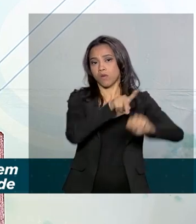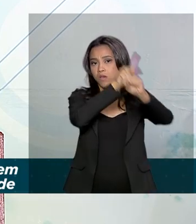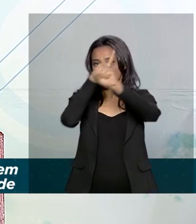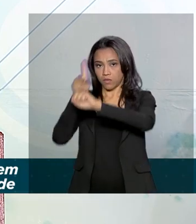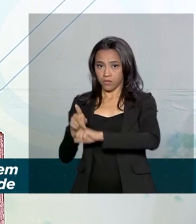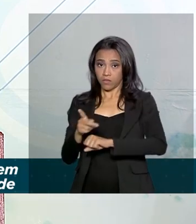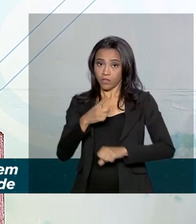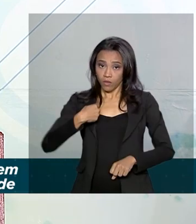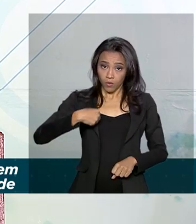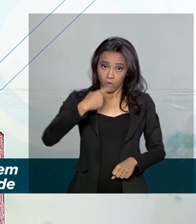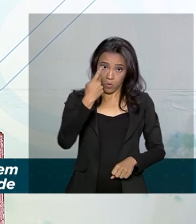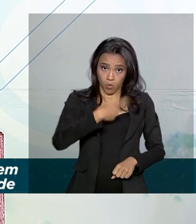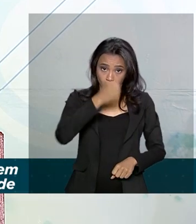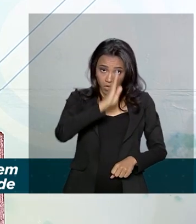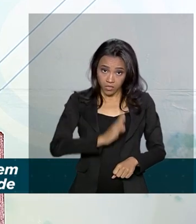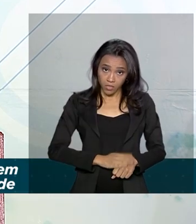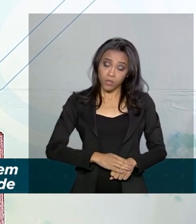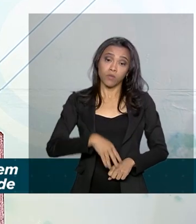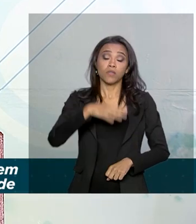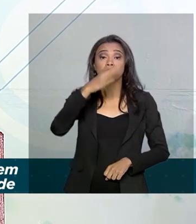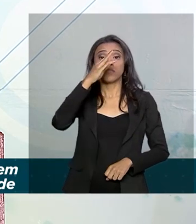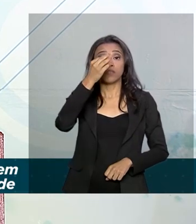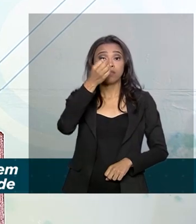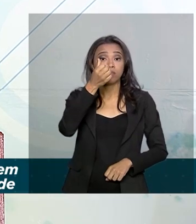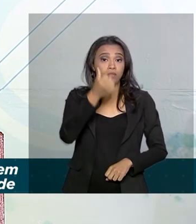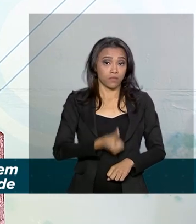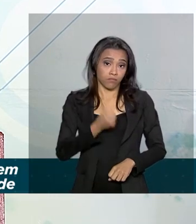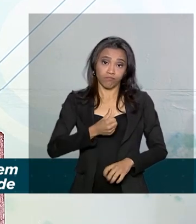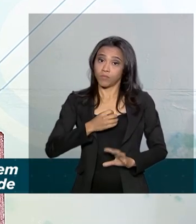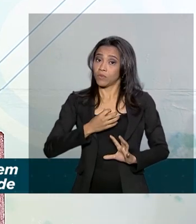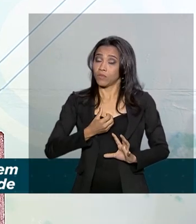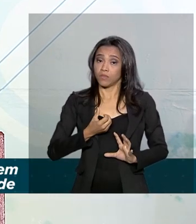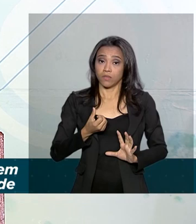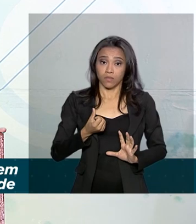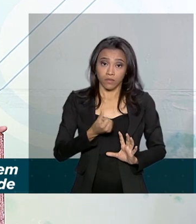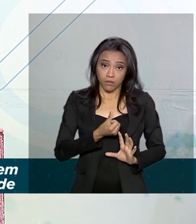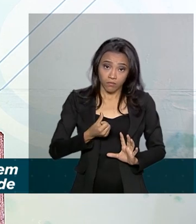ali no 60º lugar, em quase tudo.